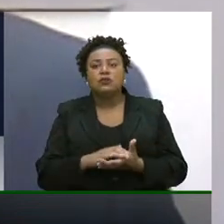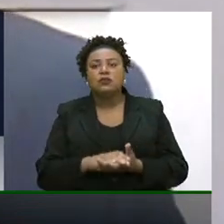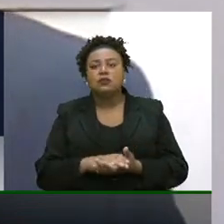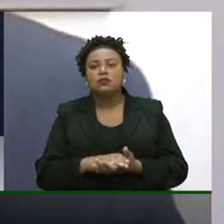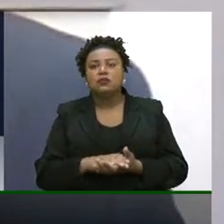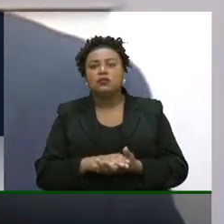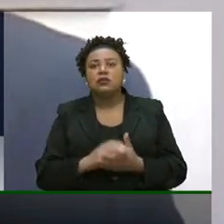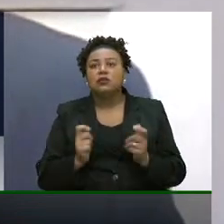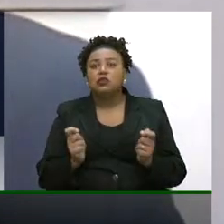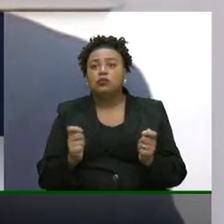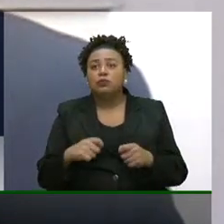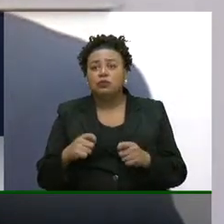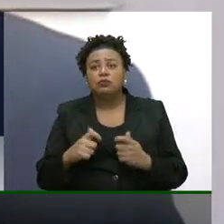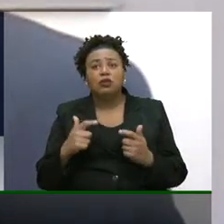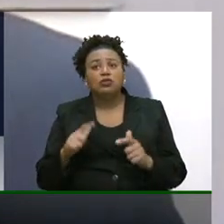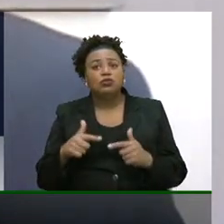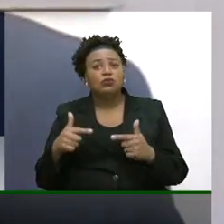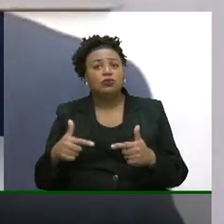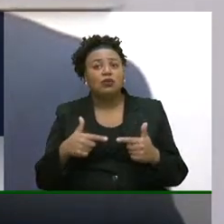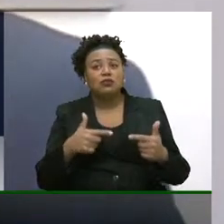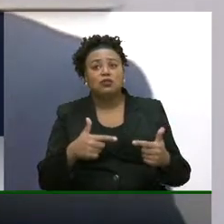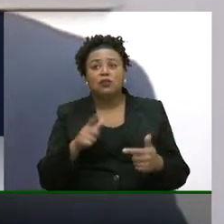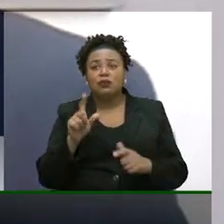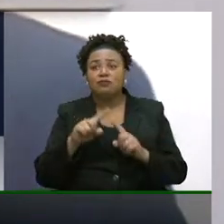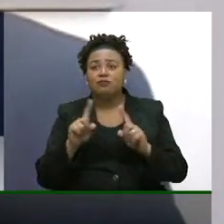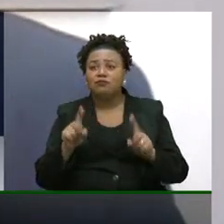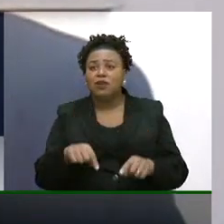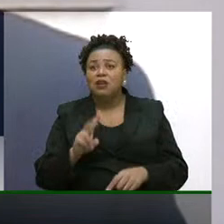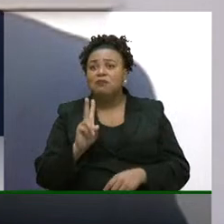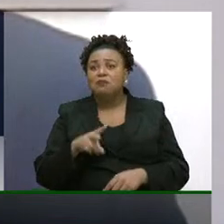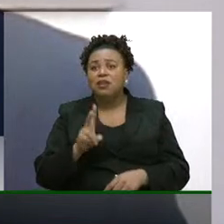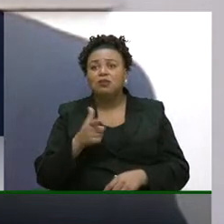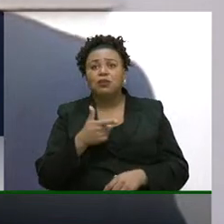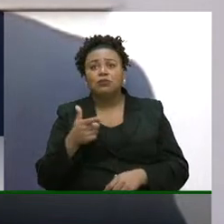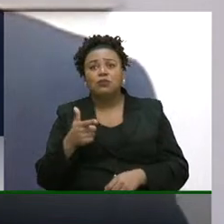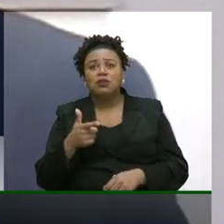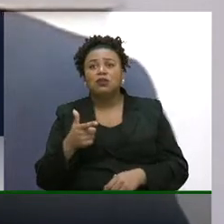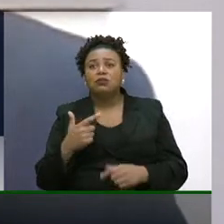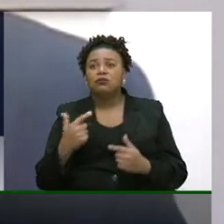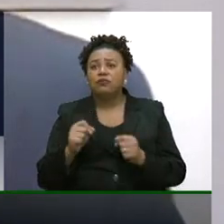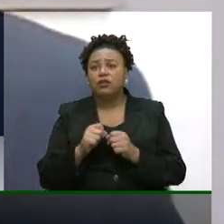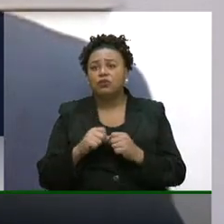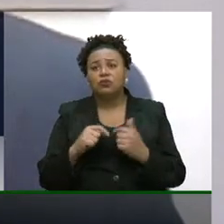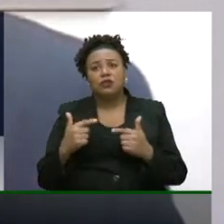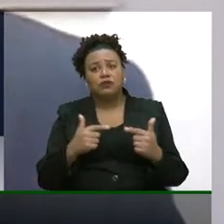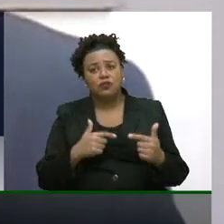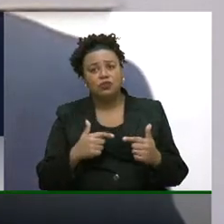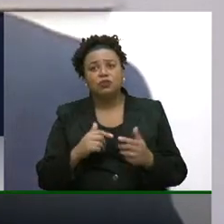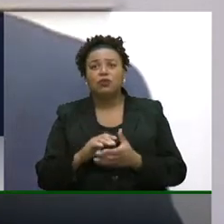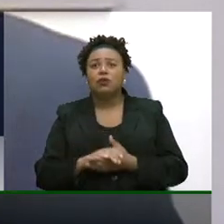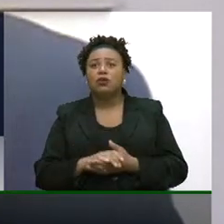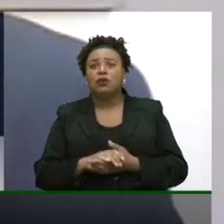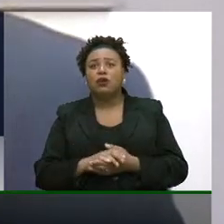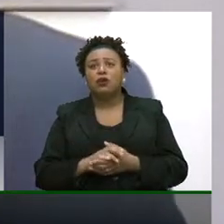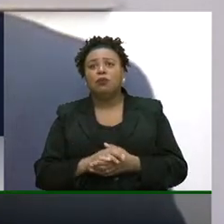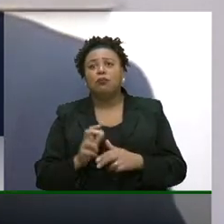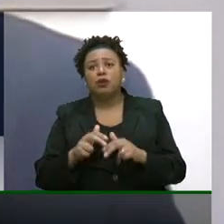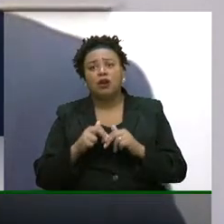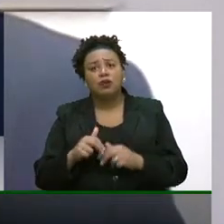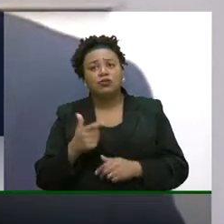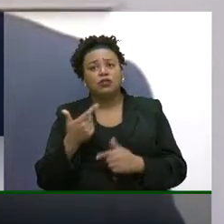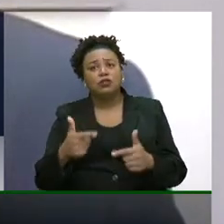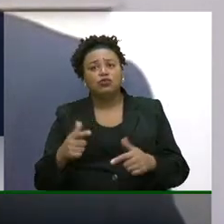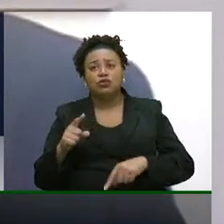de possibilidade de atuação a esses servidores, mesmo sem terem prestado serviço fruto da não